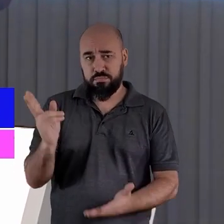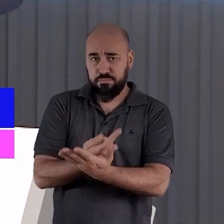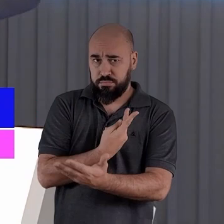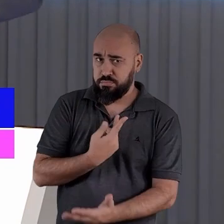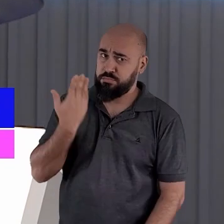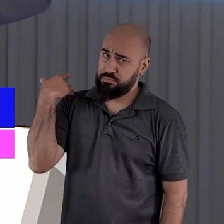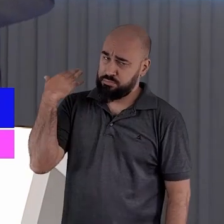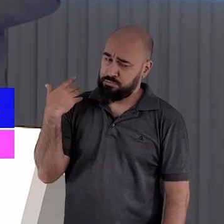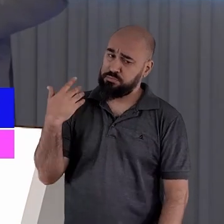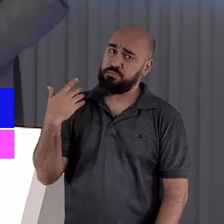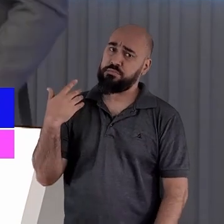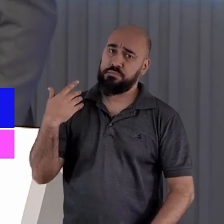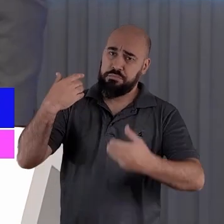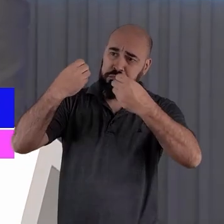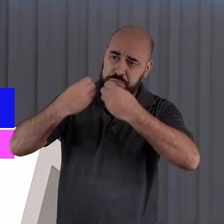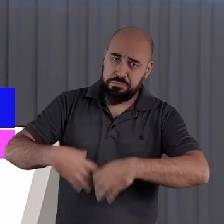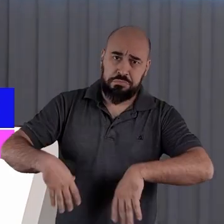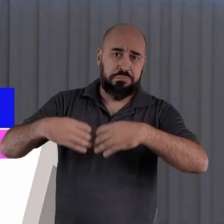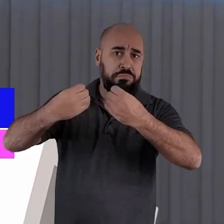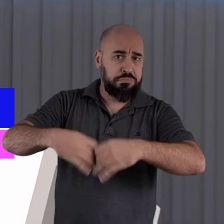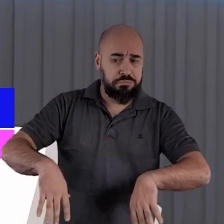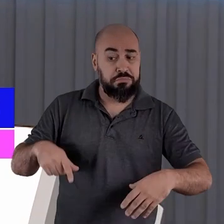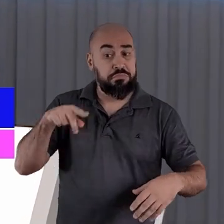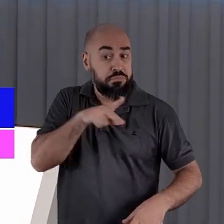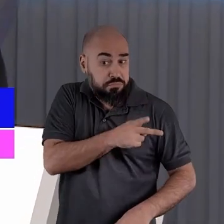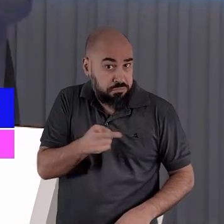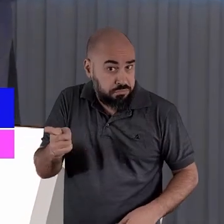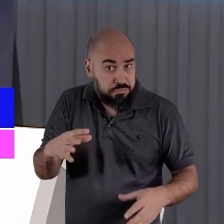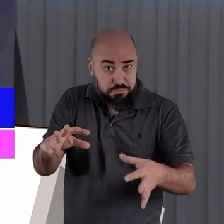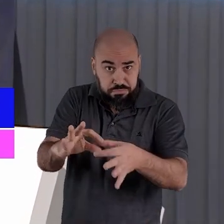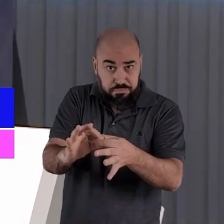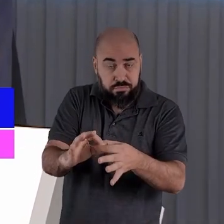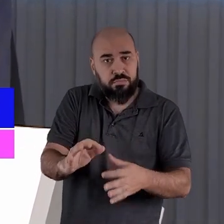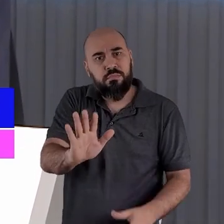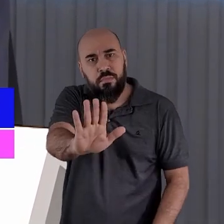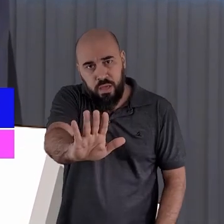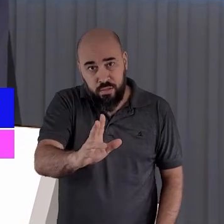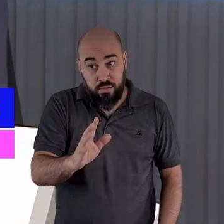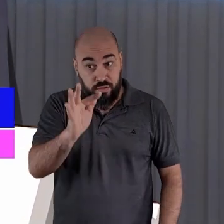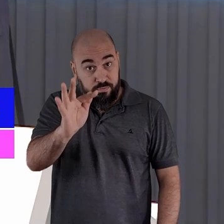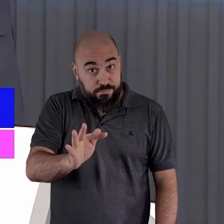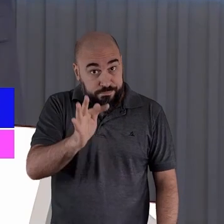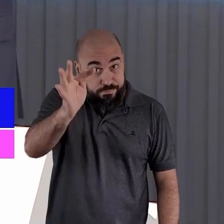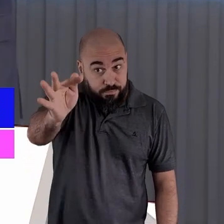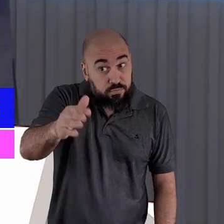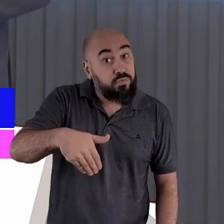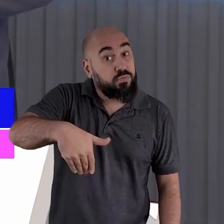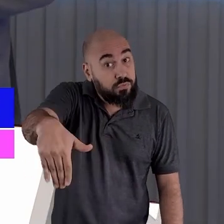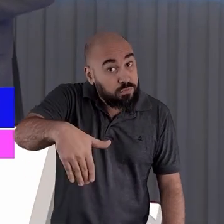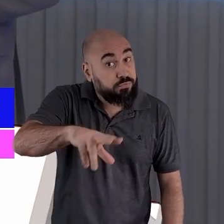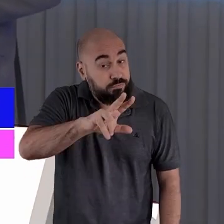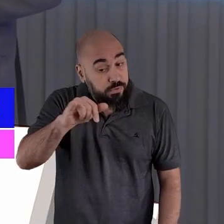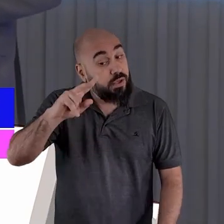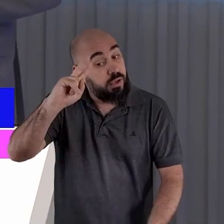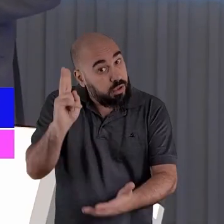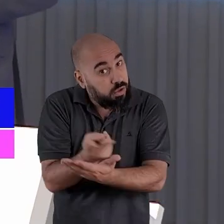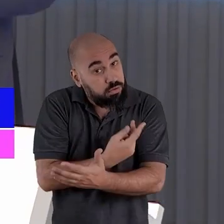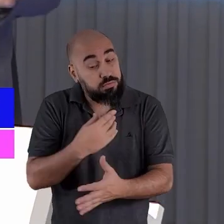e acontecerão no futuro, porque essa união, ela voltará a acontecer e está predito na